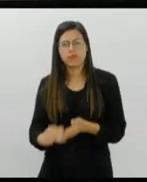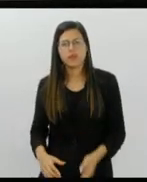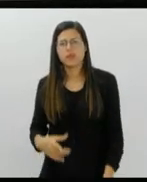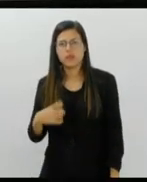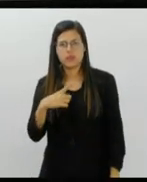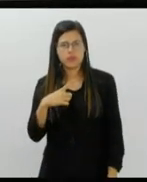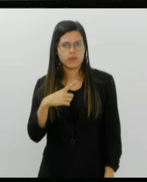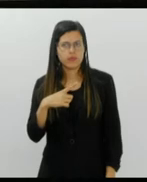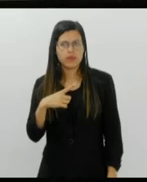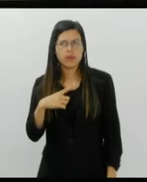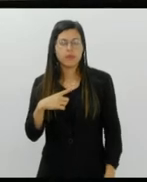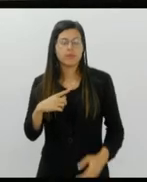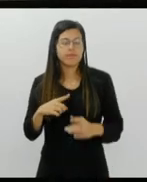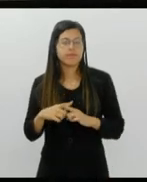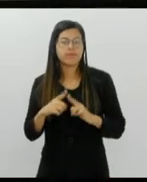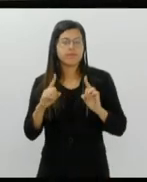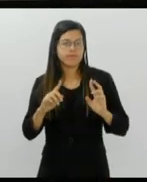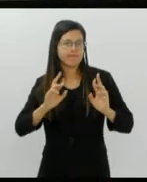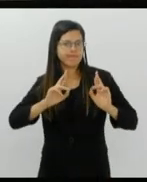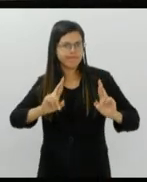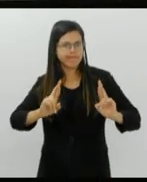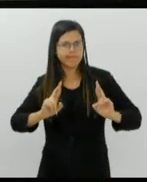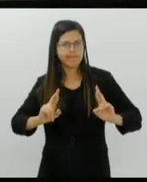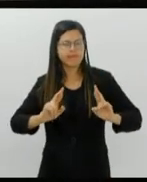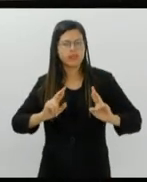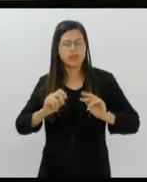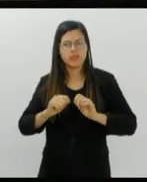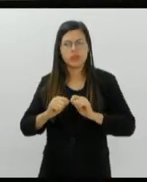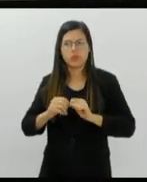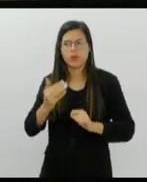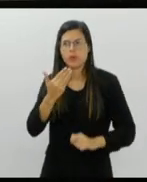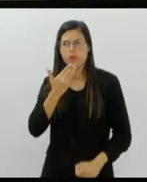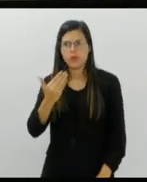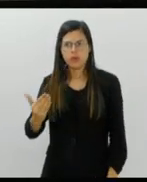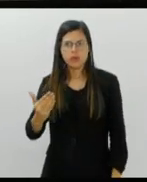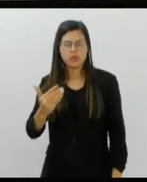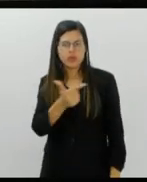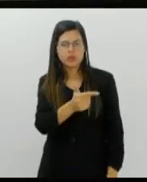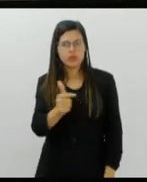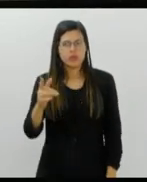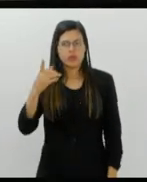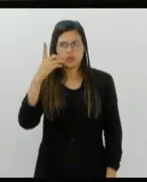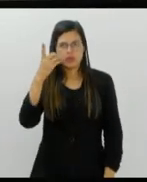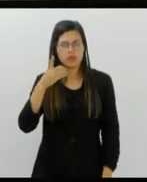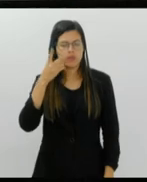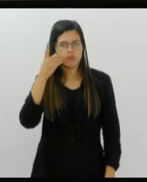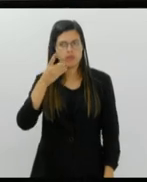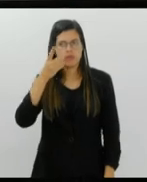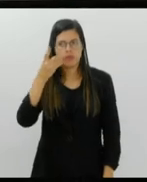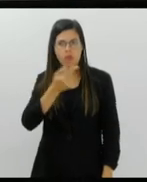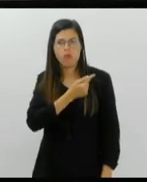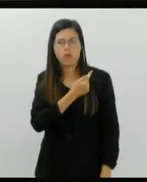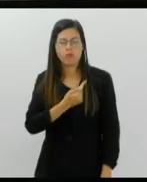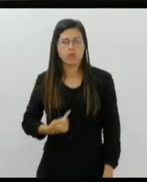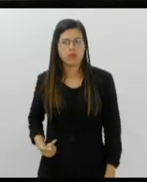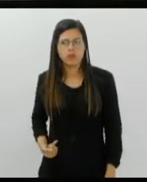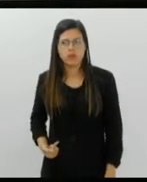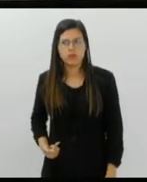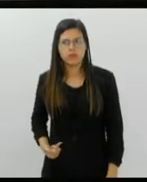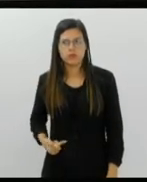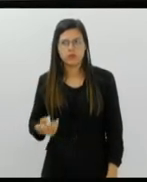executada mas eu espero e faço aqui um apelo aos demais deputados faço um apelo aqui ao Governador